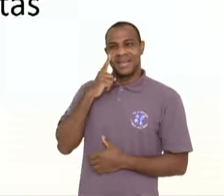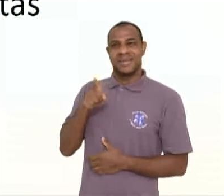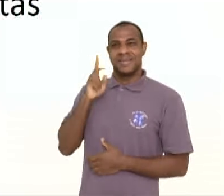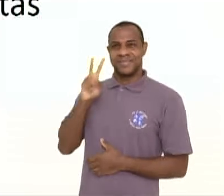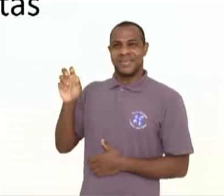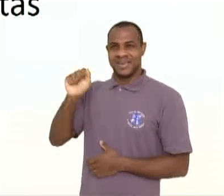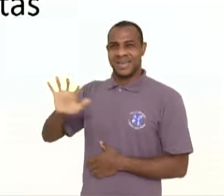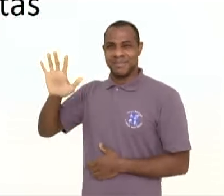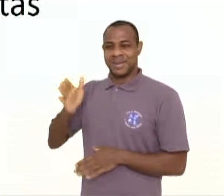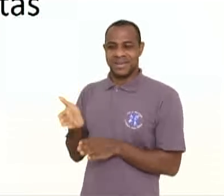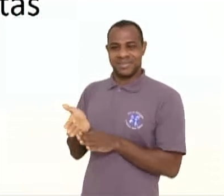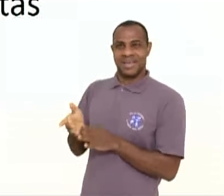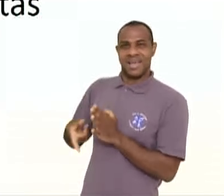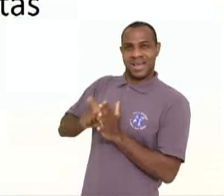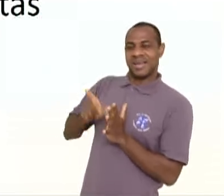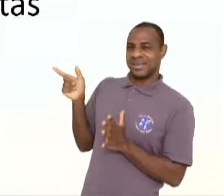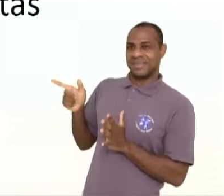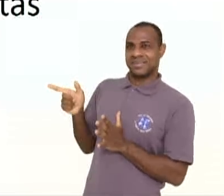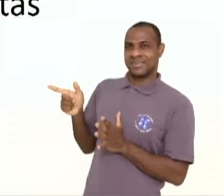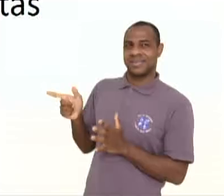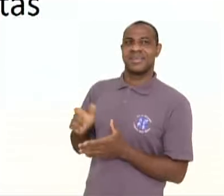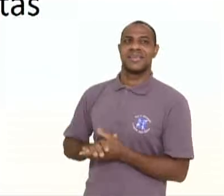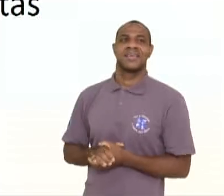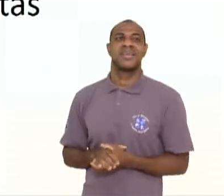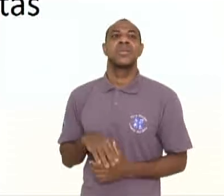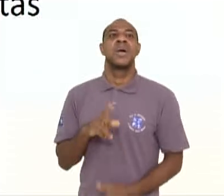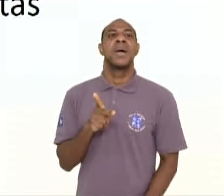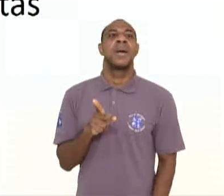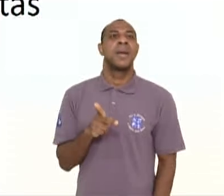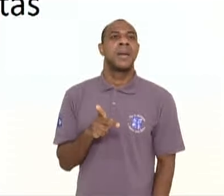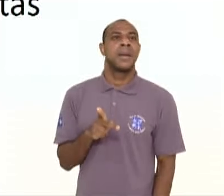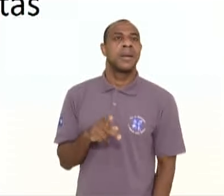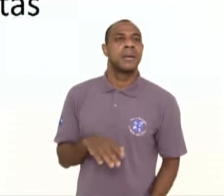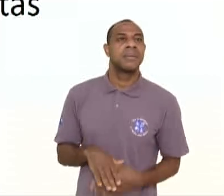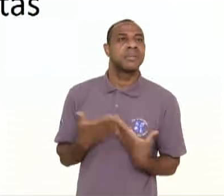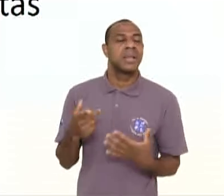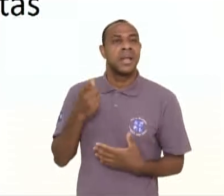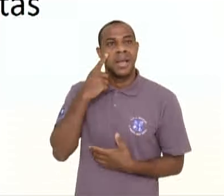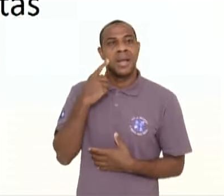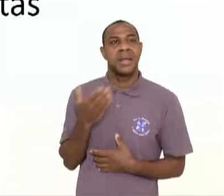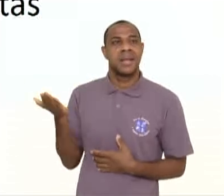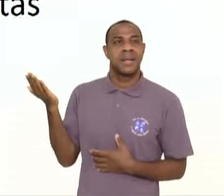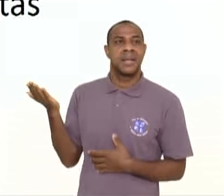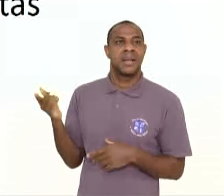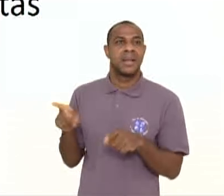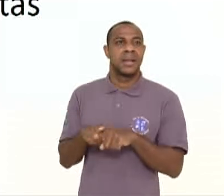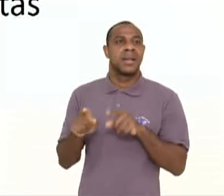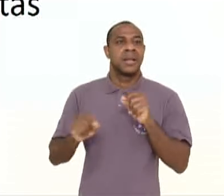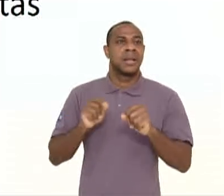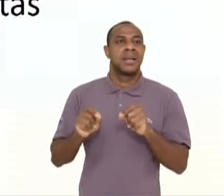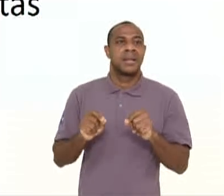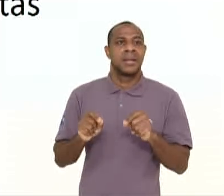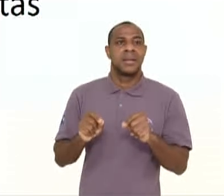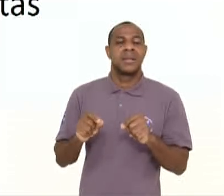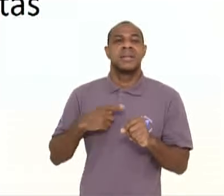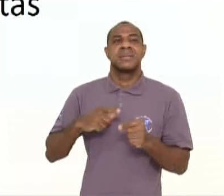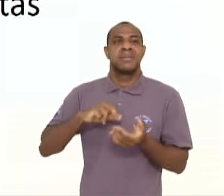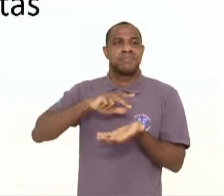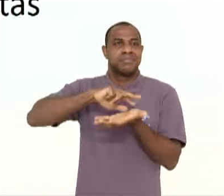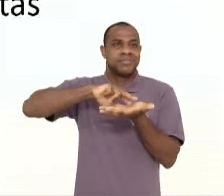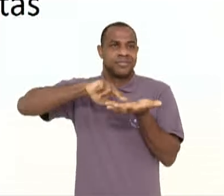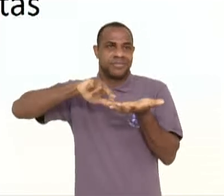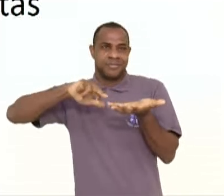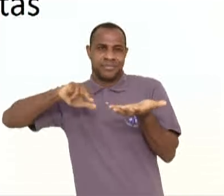anteriormente especificamente do Pierrot, né? Então dentro da forma literal da mímica nós temos a utilização muito